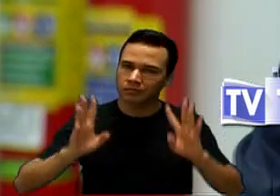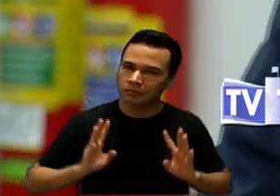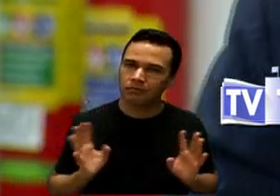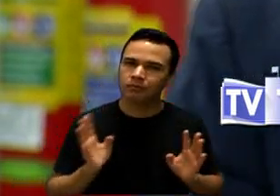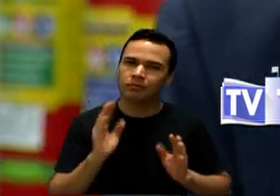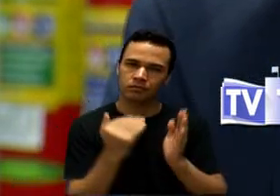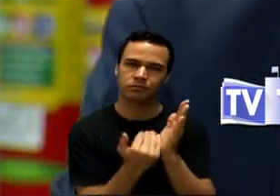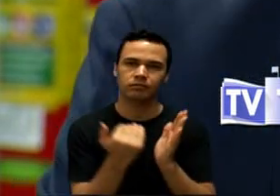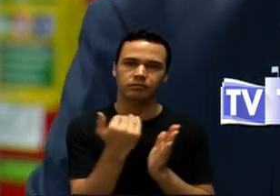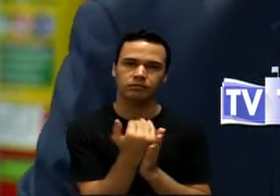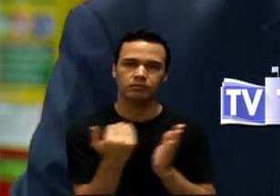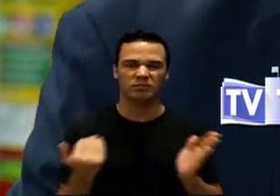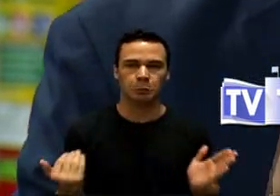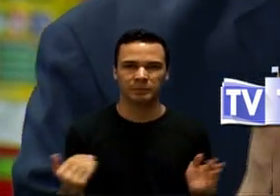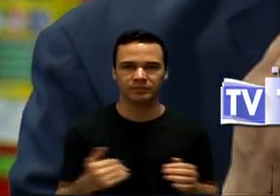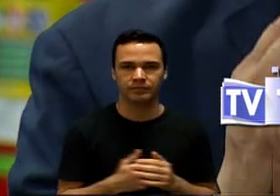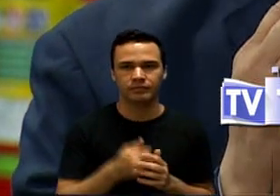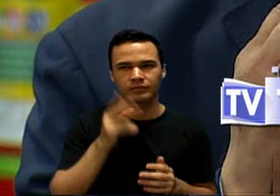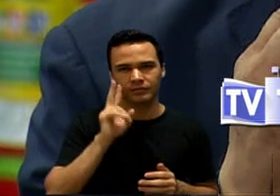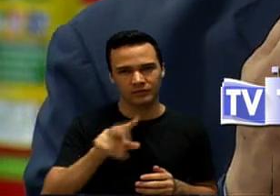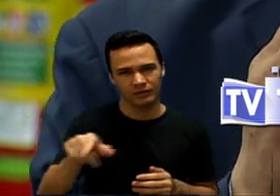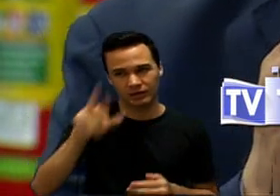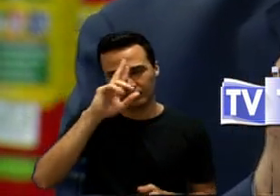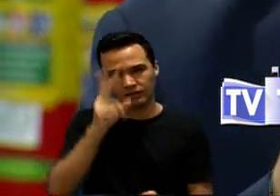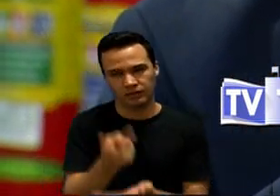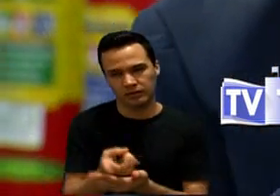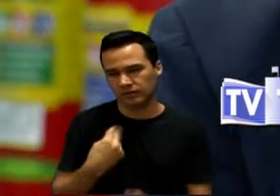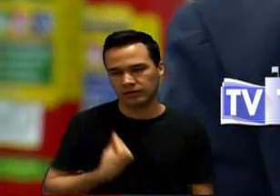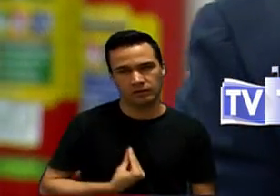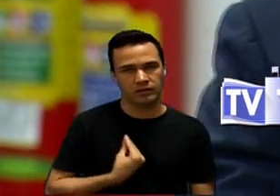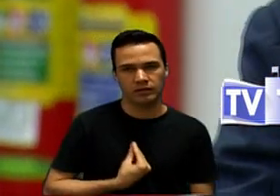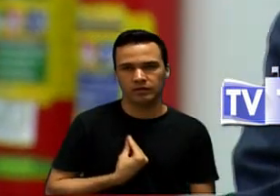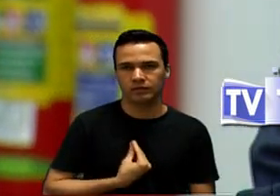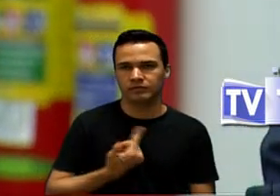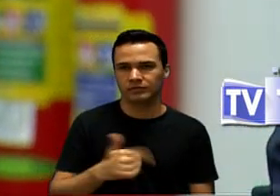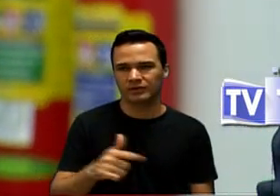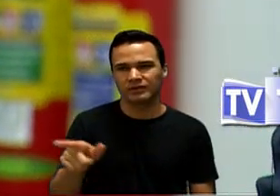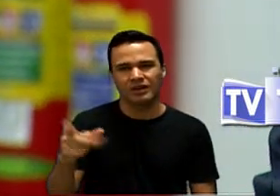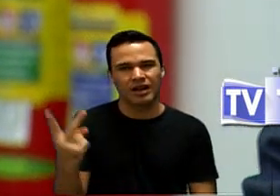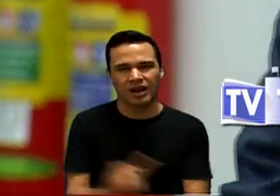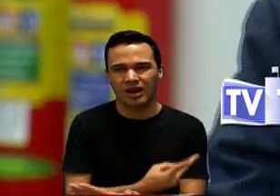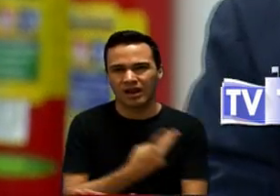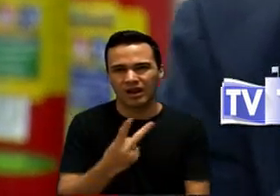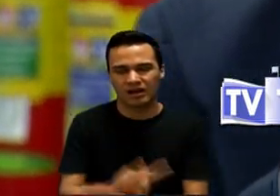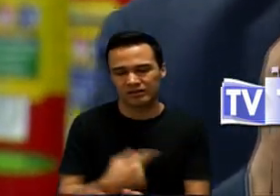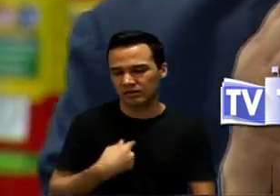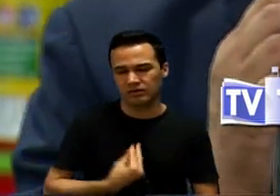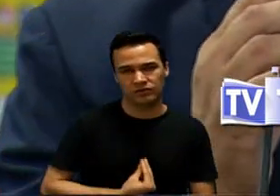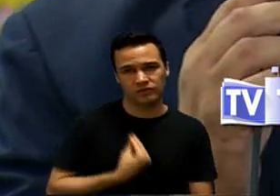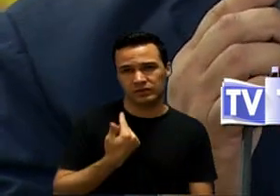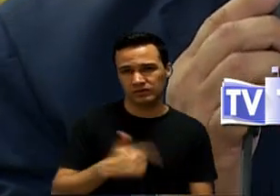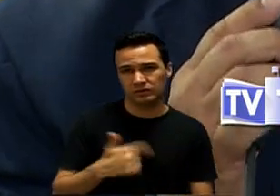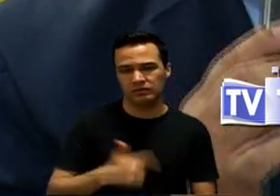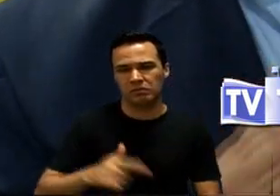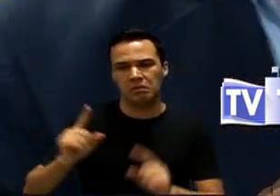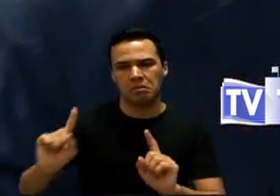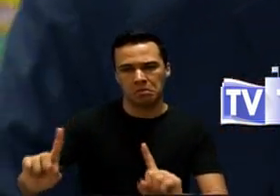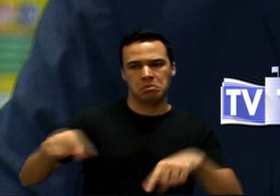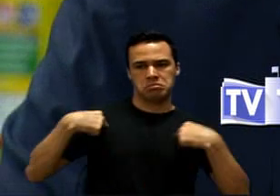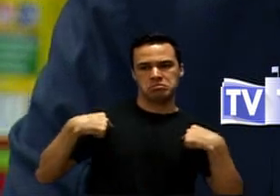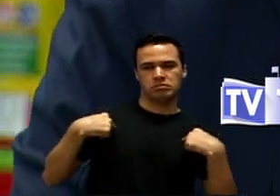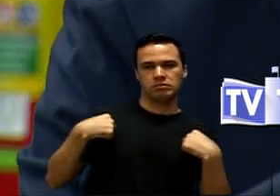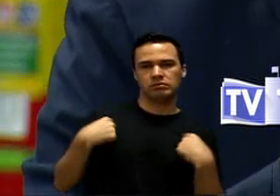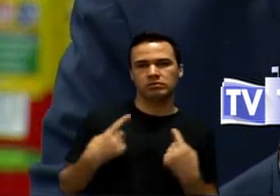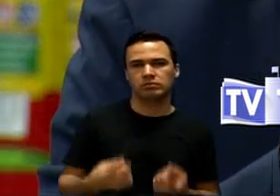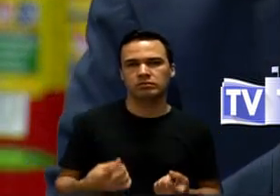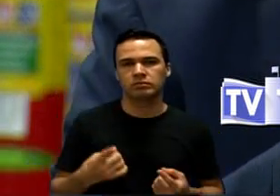para poder acrescentar. Eu ouvi uma fala, eu não estava aqui no plenário, eu acho de mau tom quando a gente não está aqui no plenário para poder fazer uma defesa,